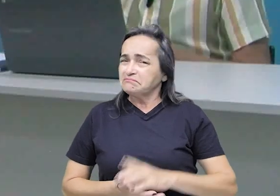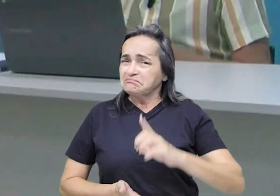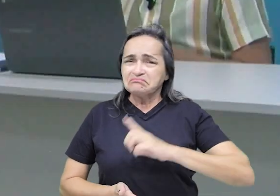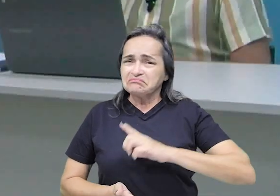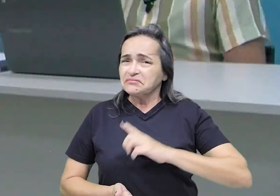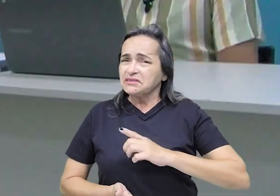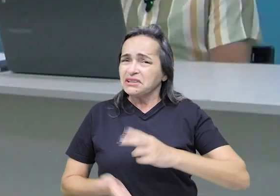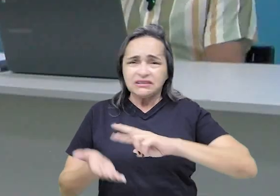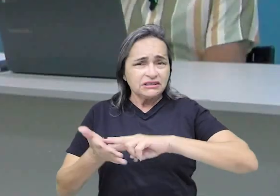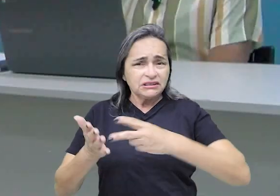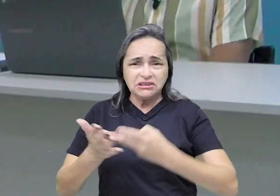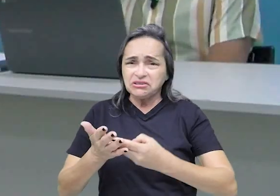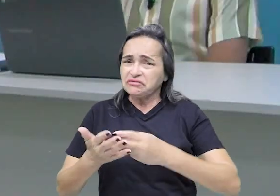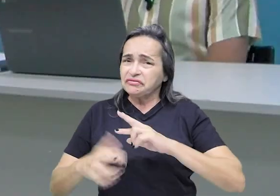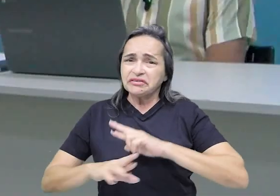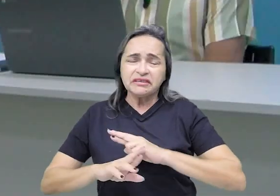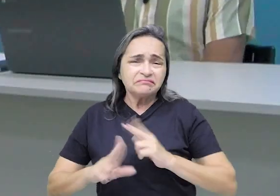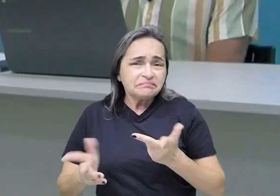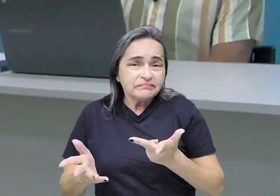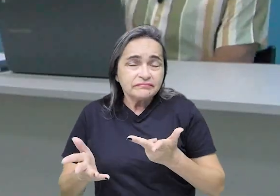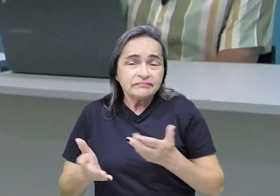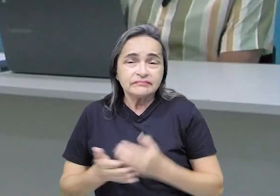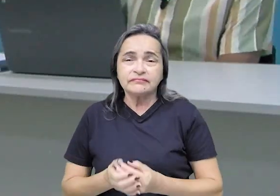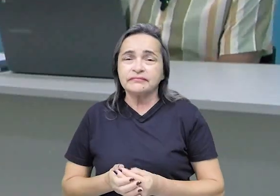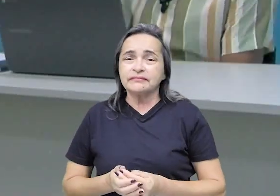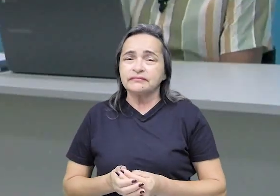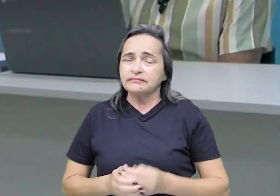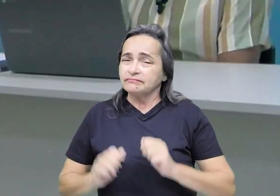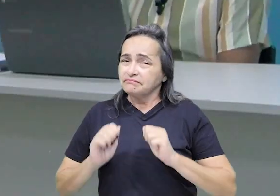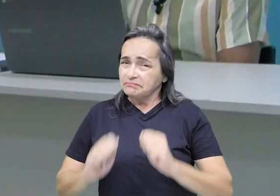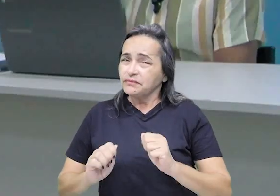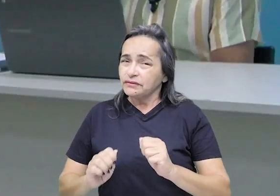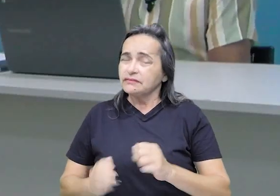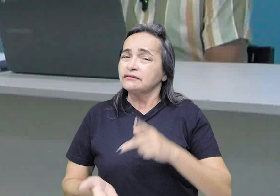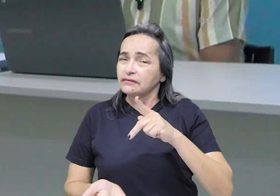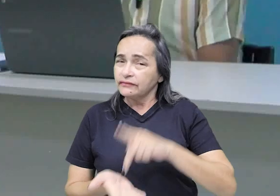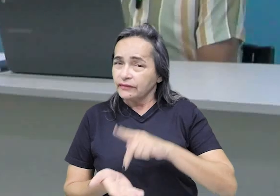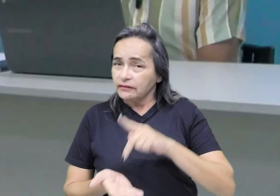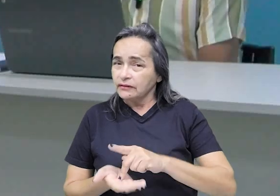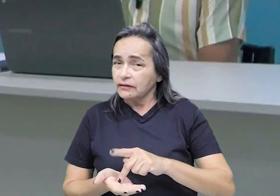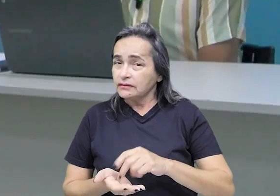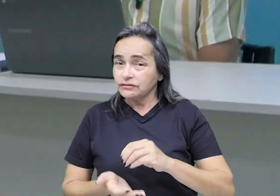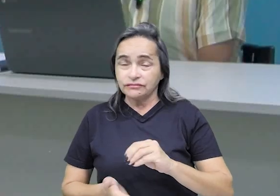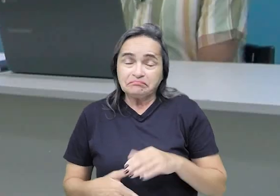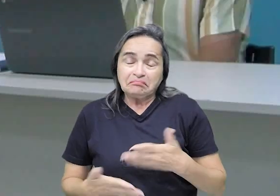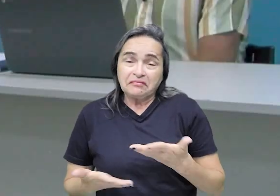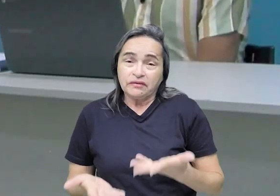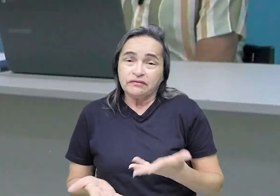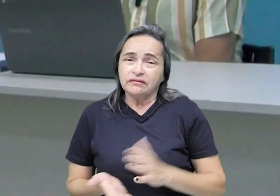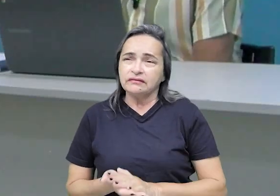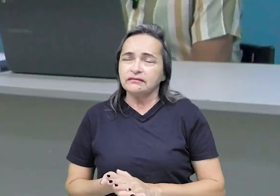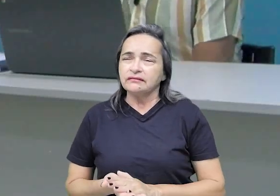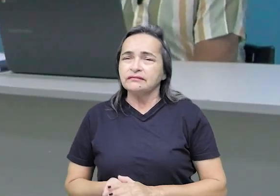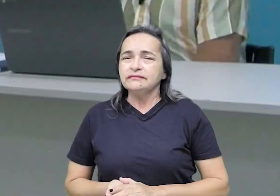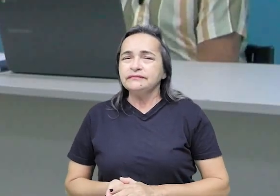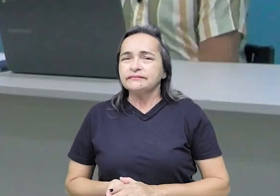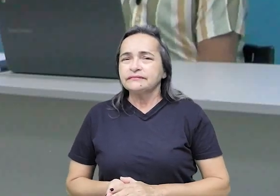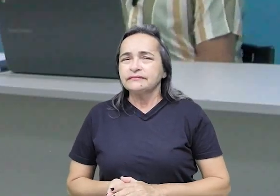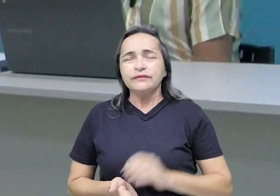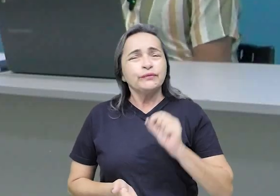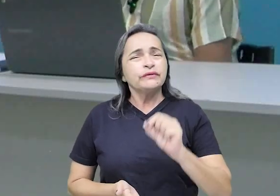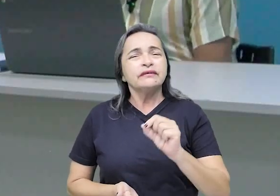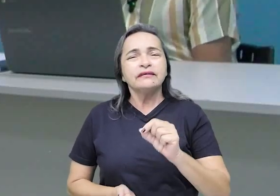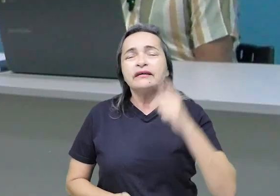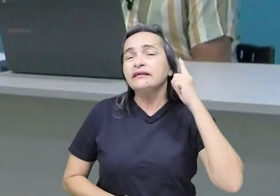sensos comuns que podem ou não estar alinhados com a verdade, né? Então, o que efetivamente